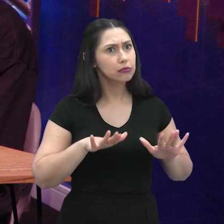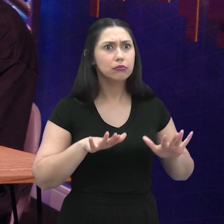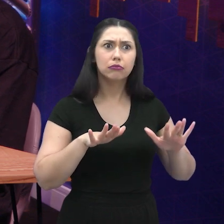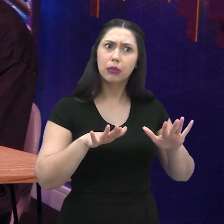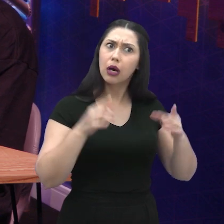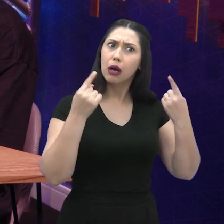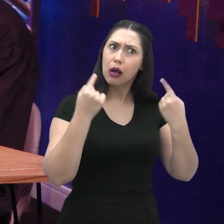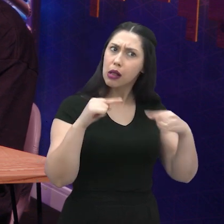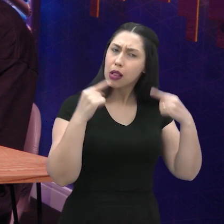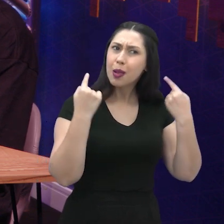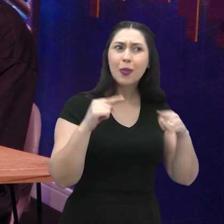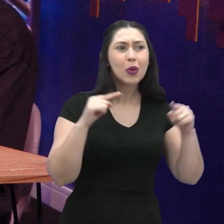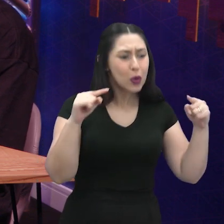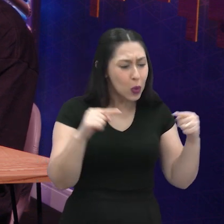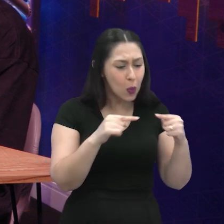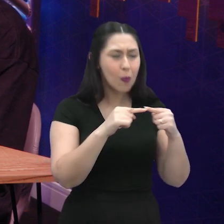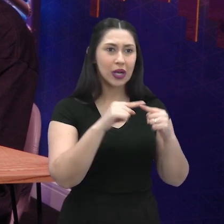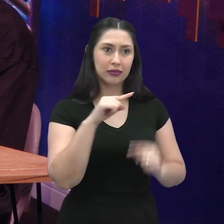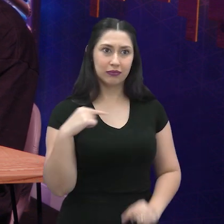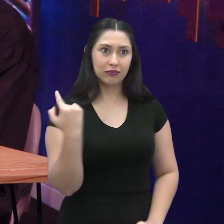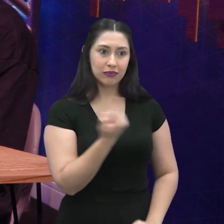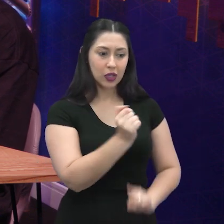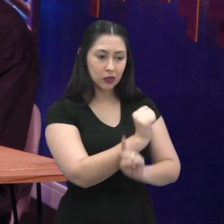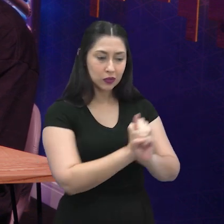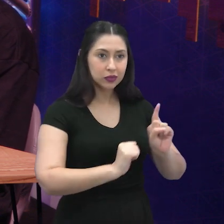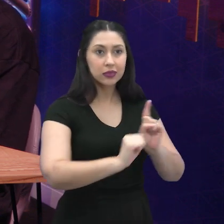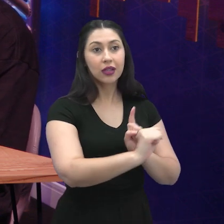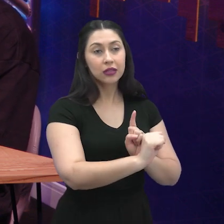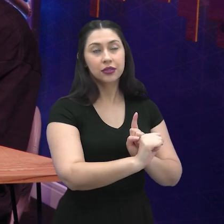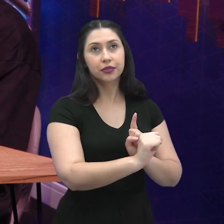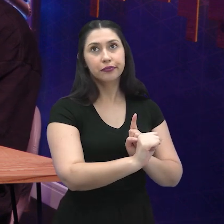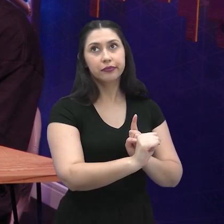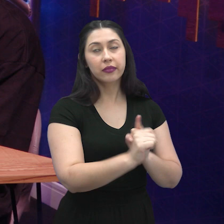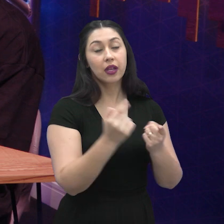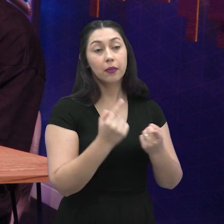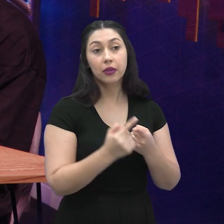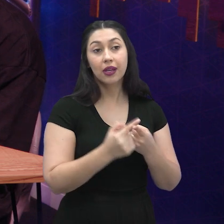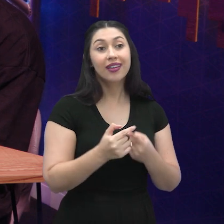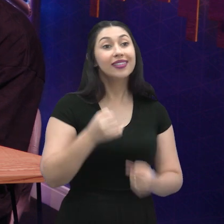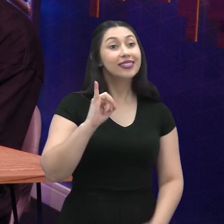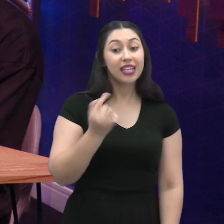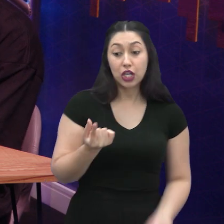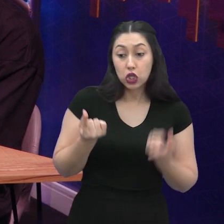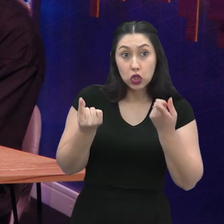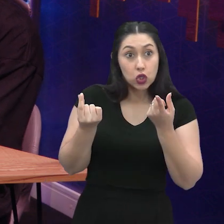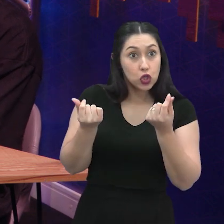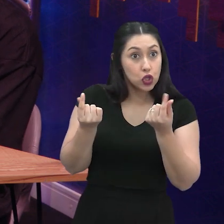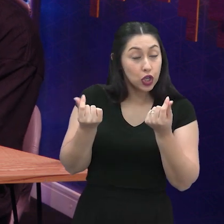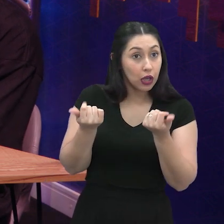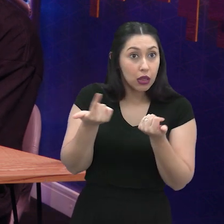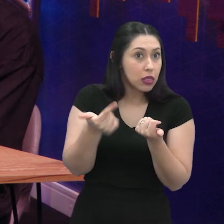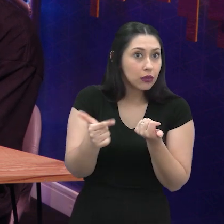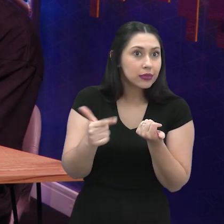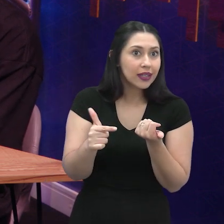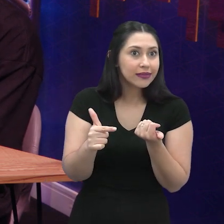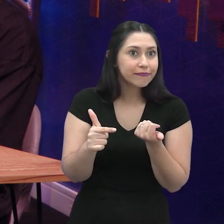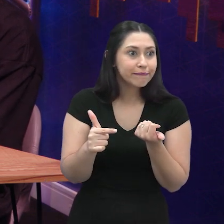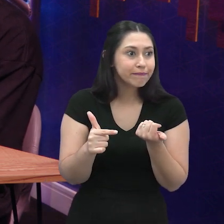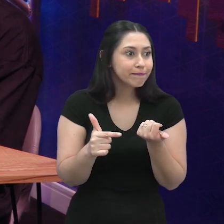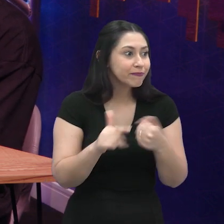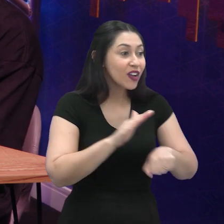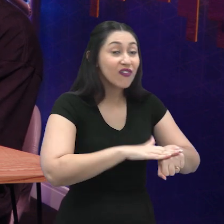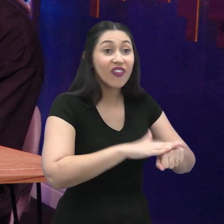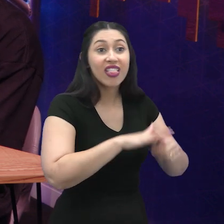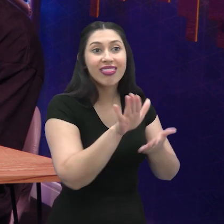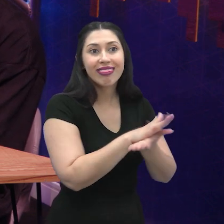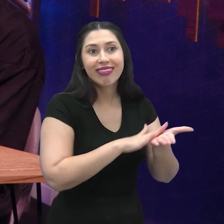crítica muito, muito direta à sociedade em que a gente vive, né? Porque se a gente não tiver dinheiro, a gente também não